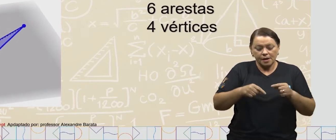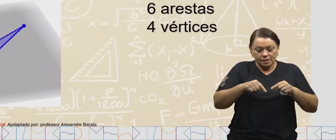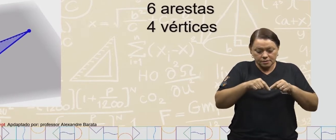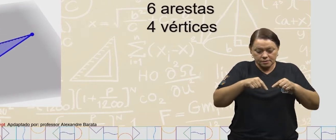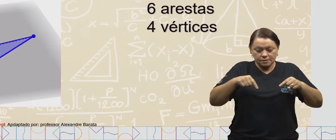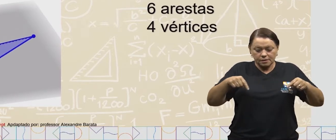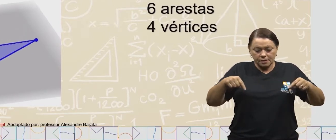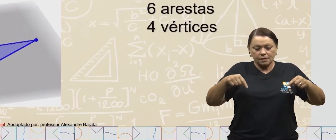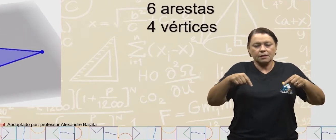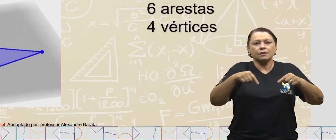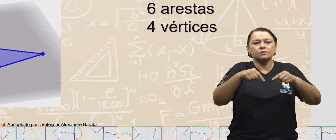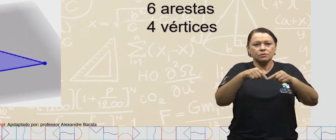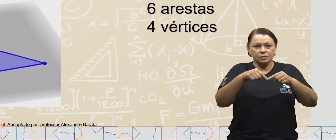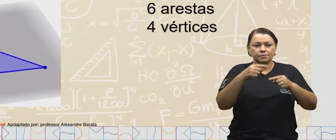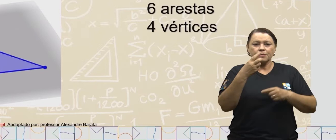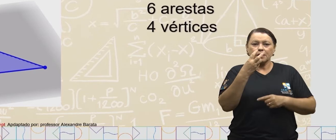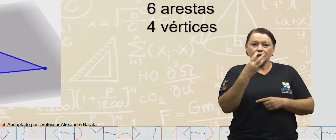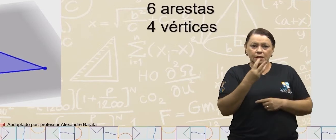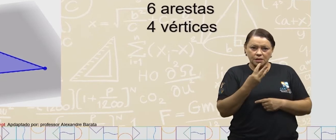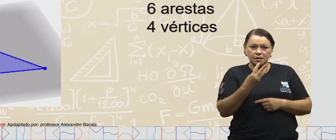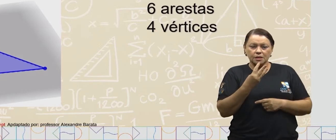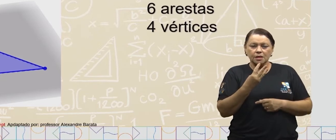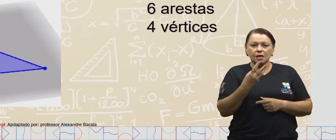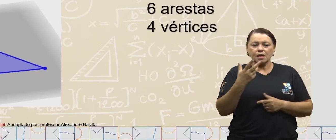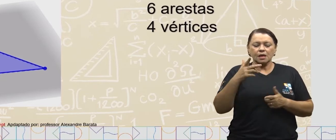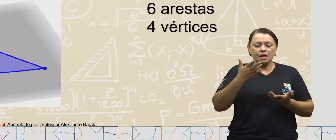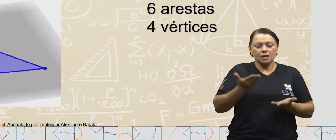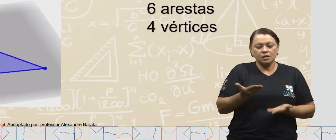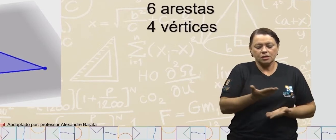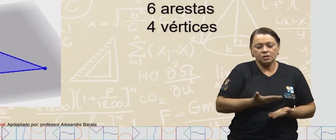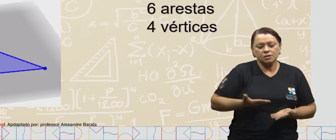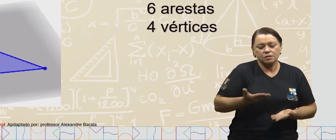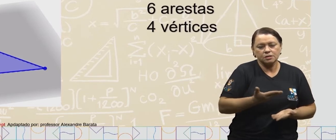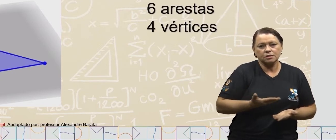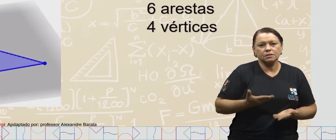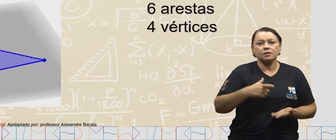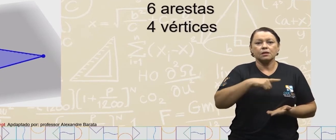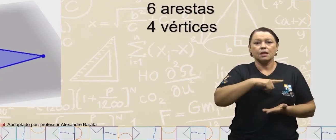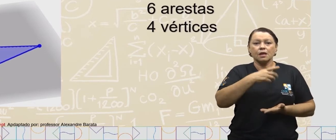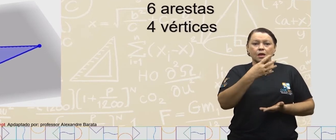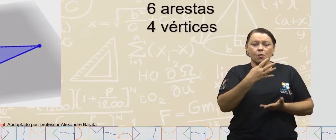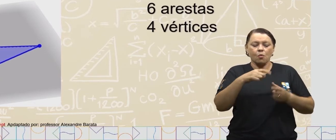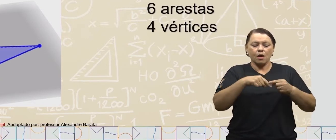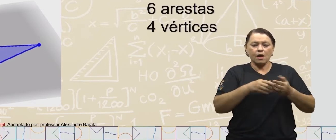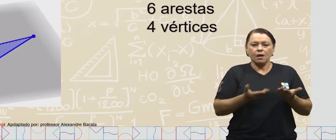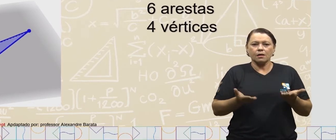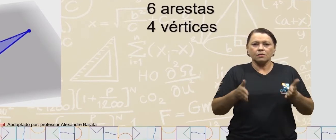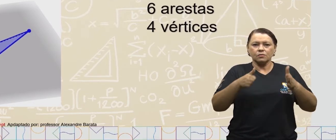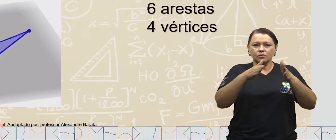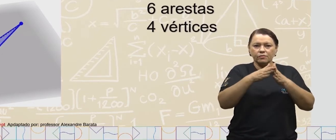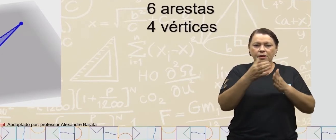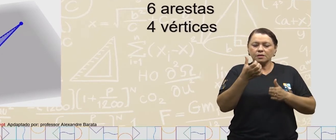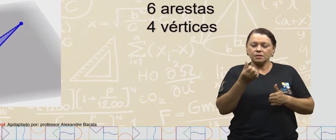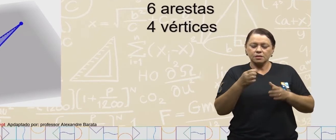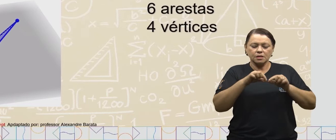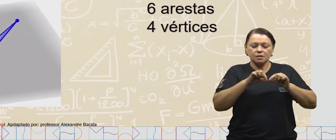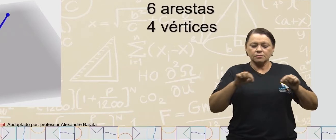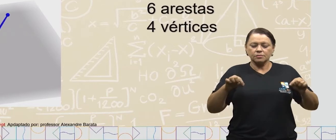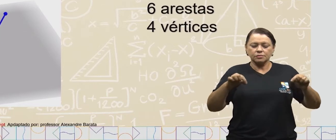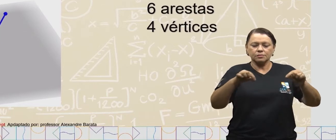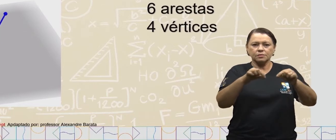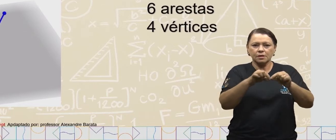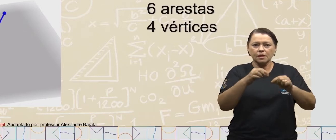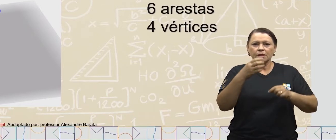somente a base. Ela tem 4 faces, 6 arestas e 4 vértices. Não esqueça,